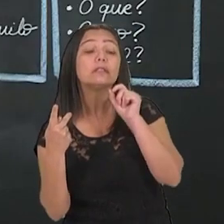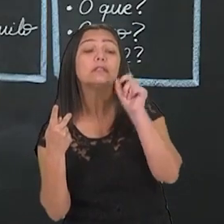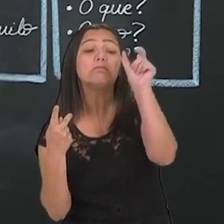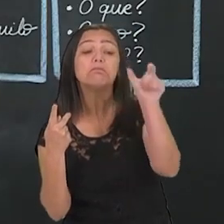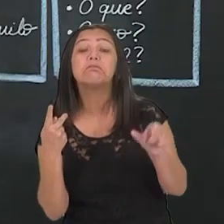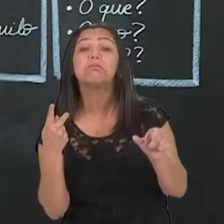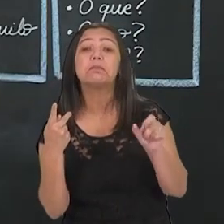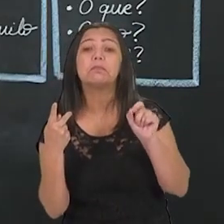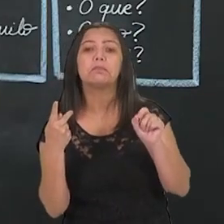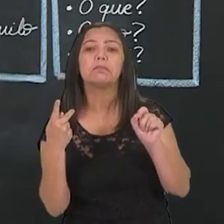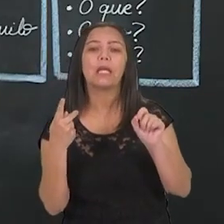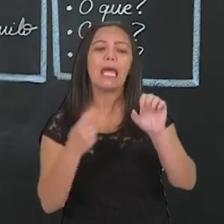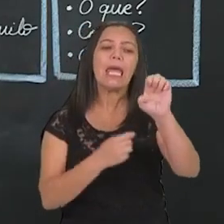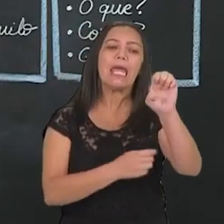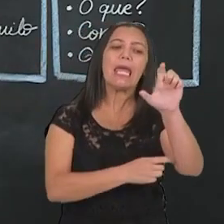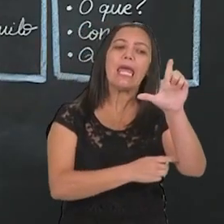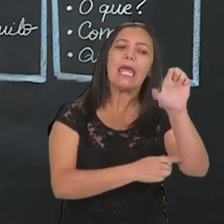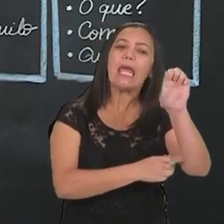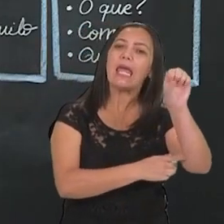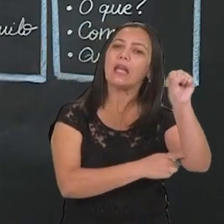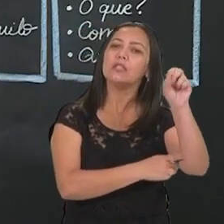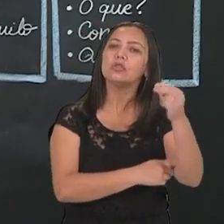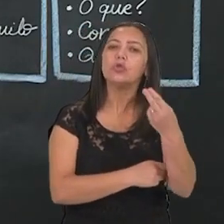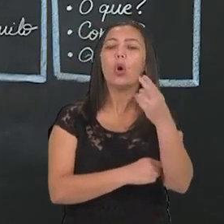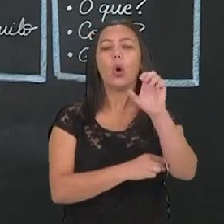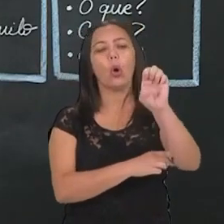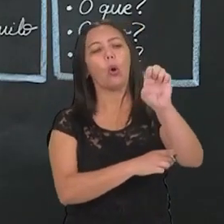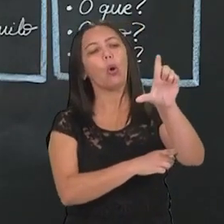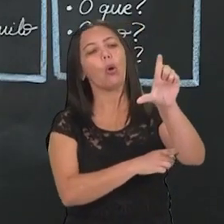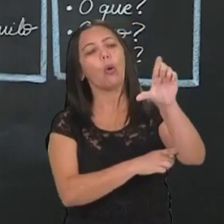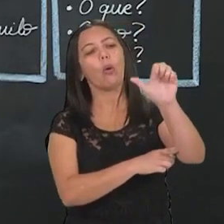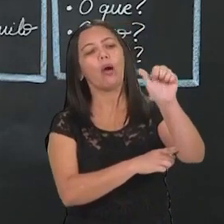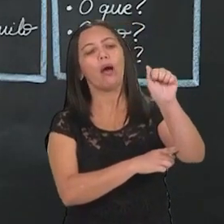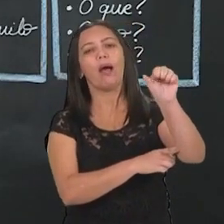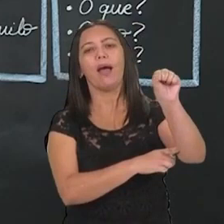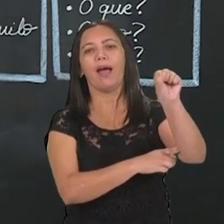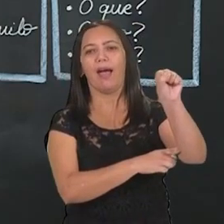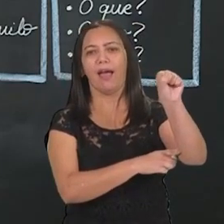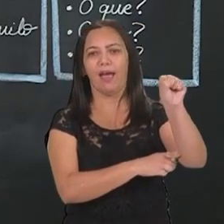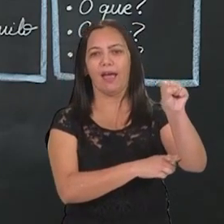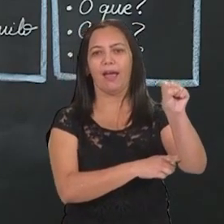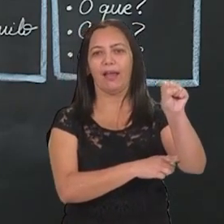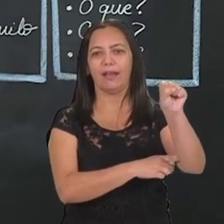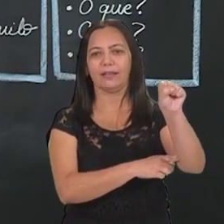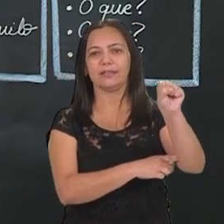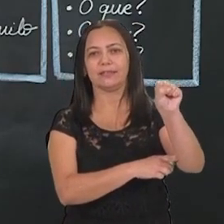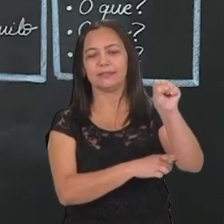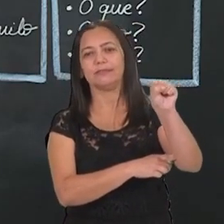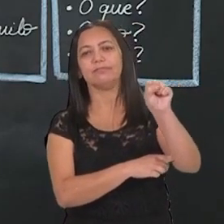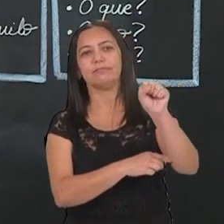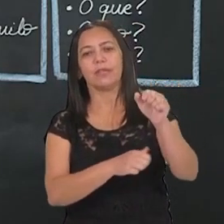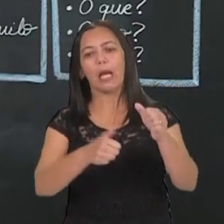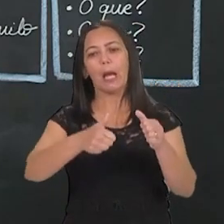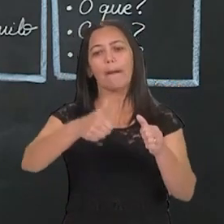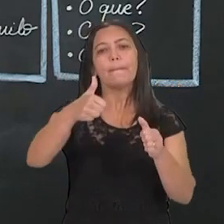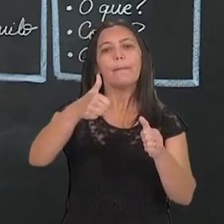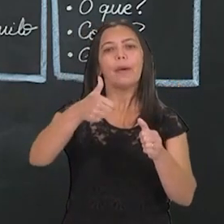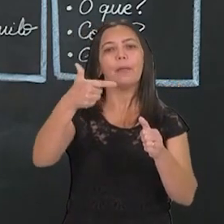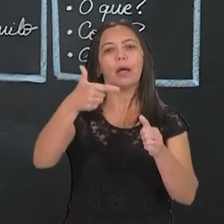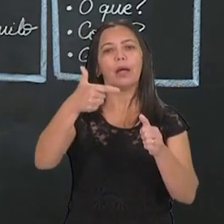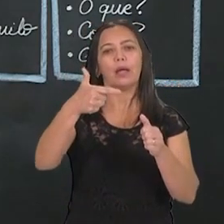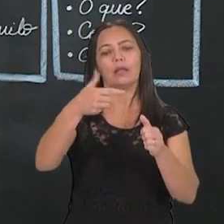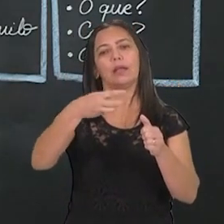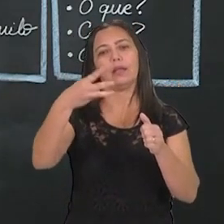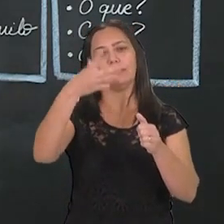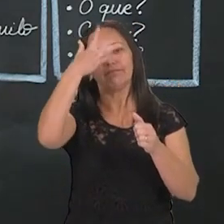ou ela, eles ou elas. Os pronomes giram em torno dessas pessoas do discurso. A primeira, a segunda e